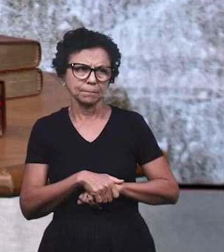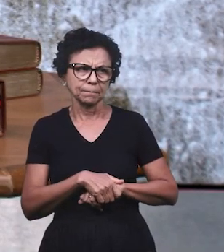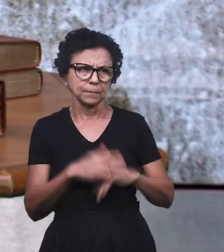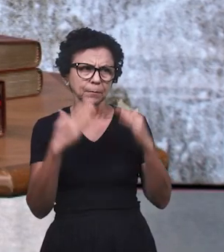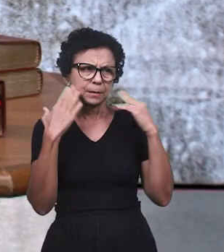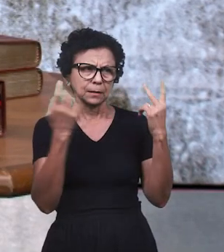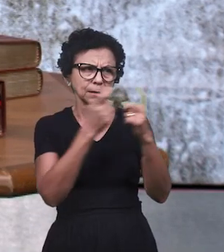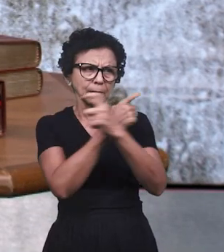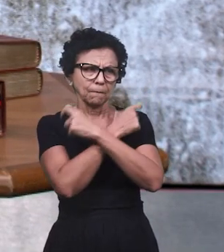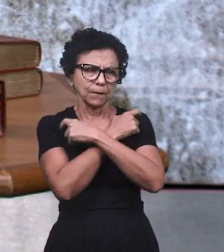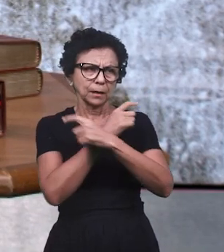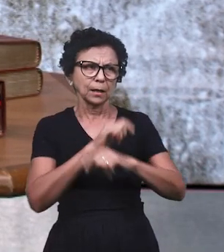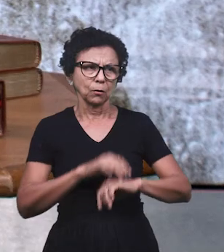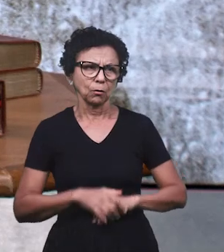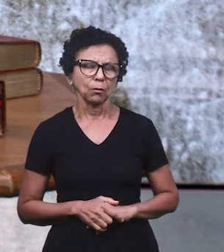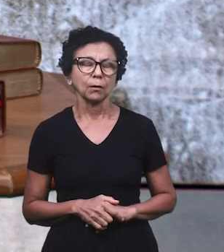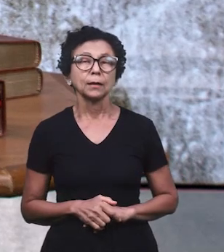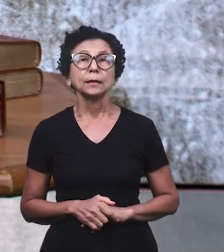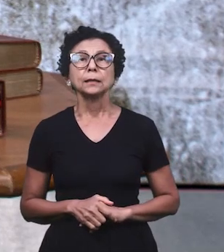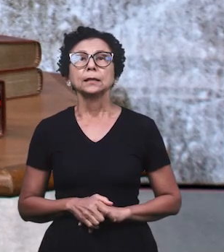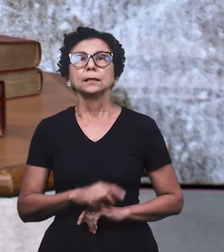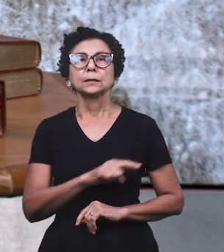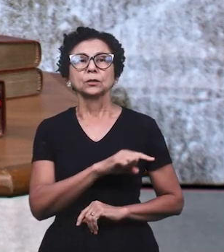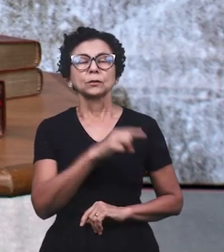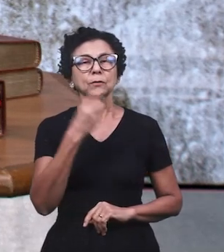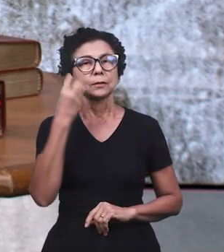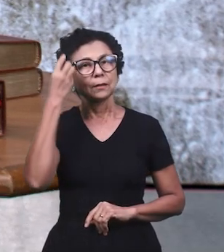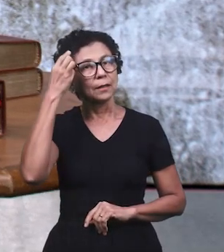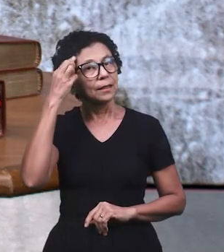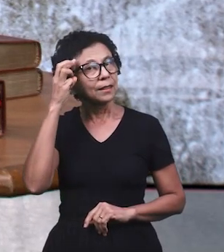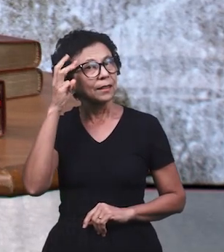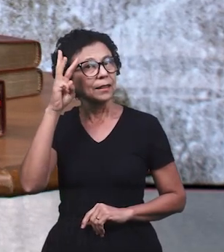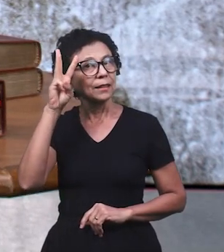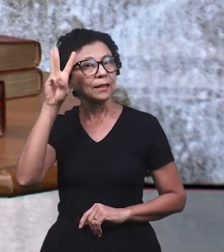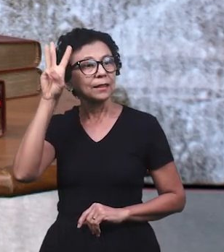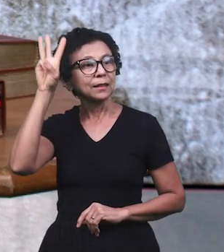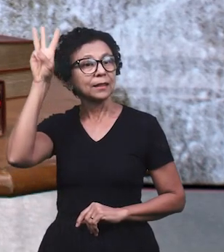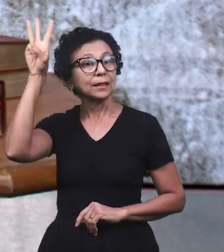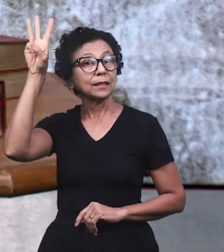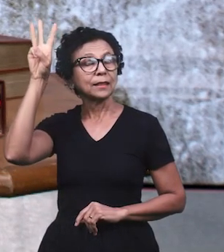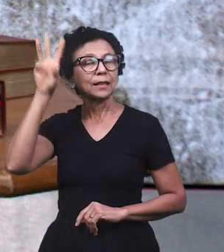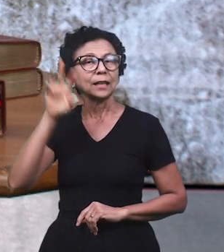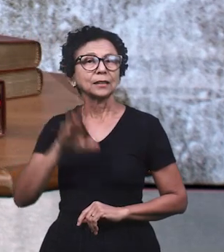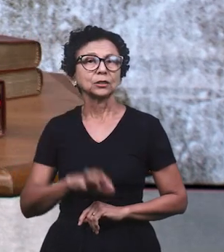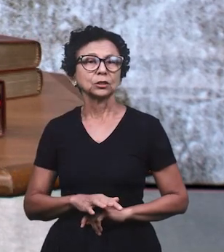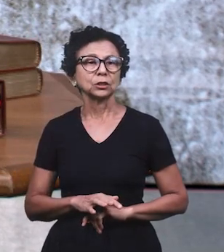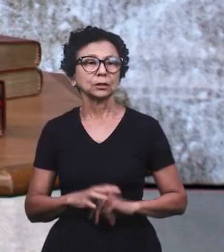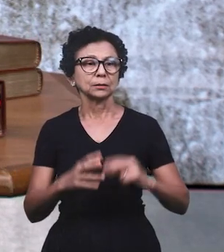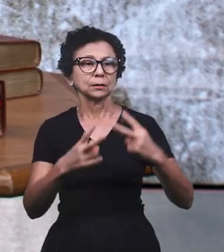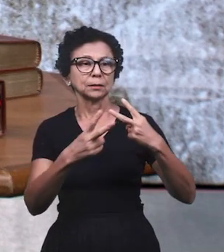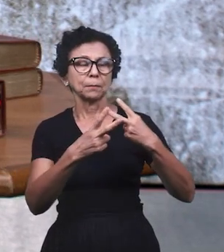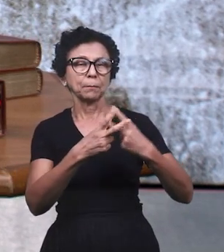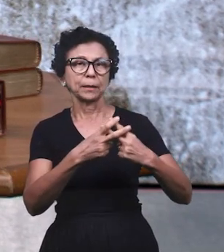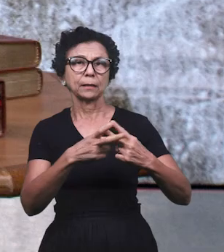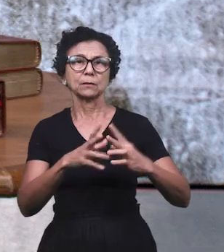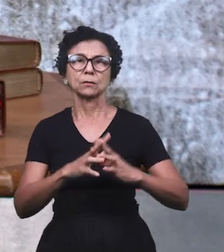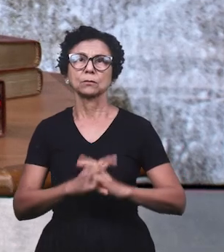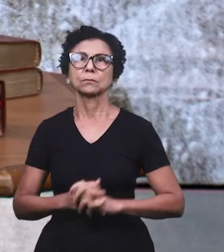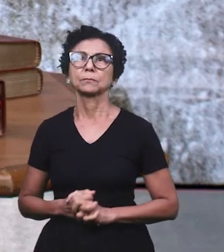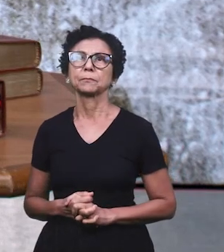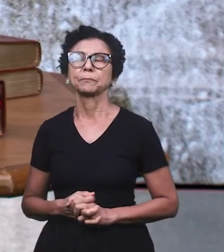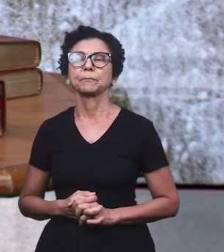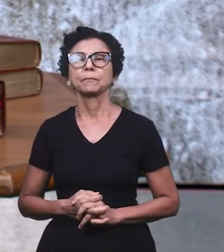em guarda 3 dias, e ao terceiro dia disse-lhe José: fazei isso